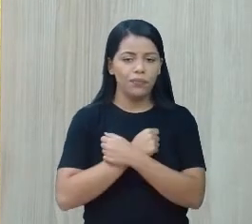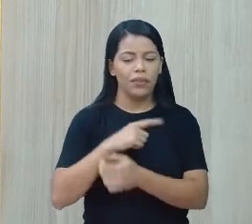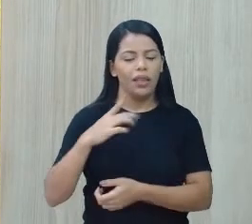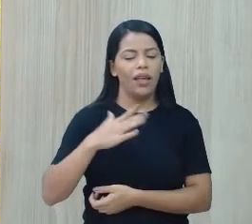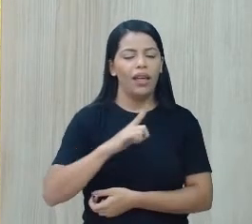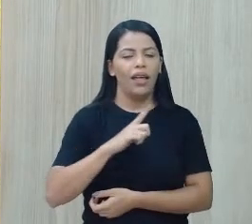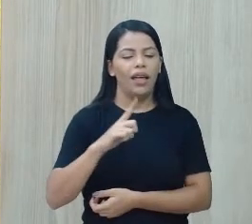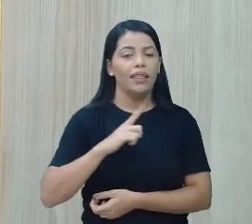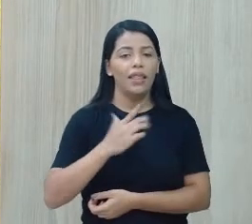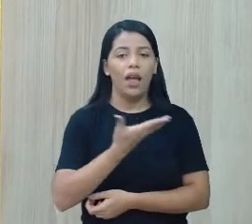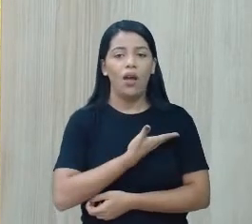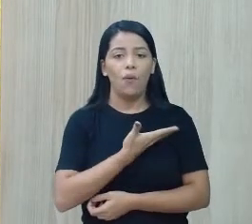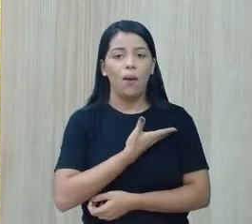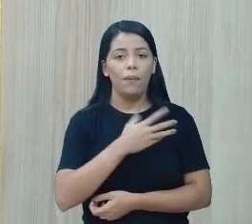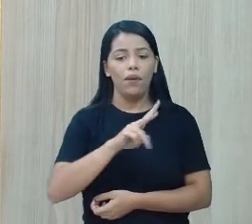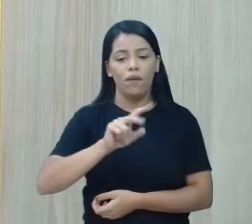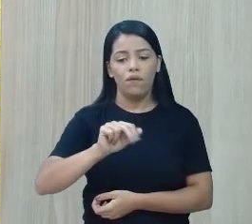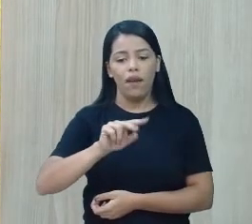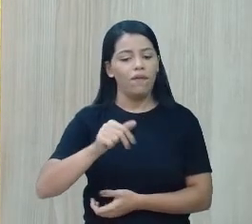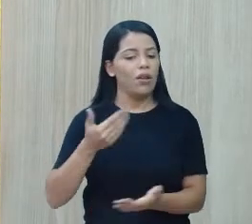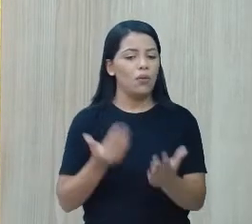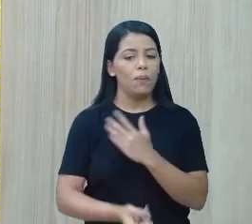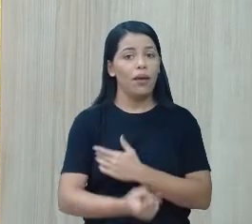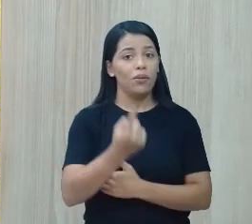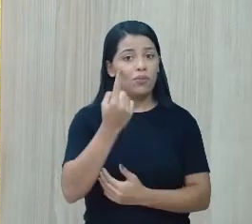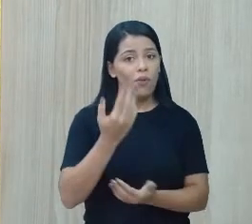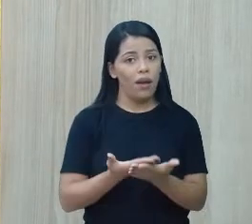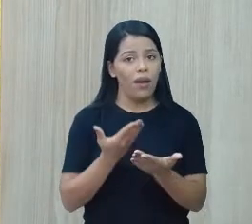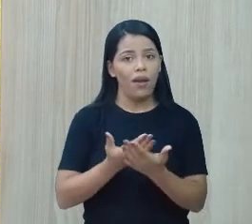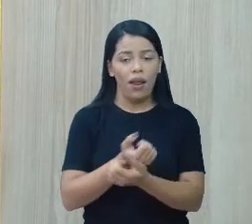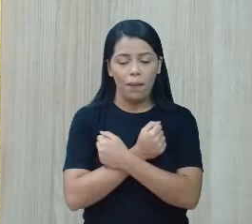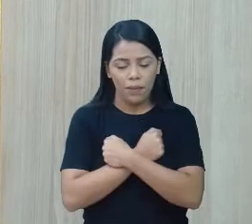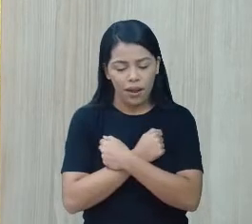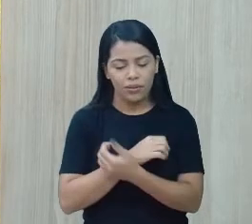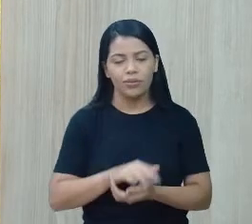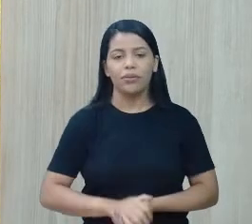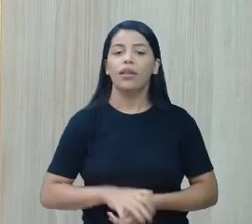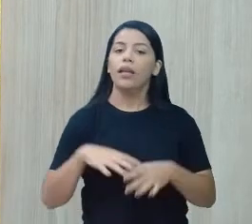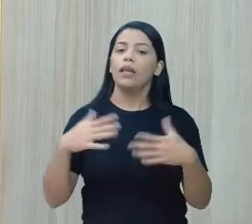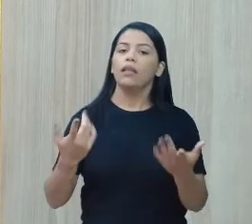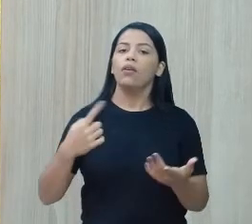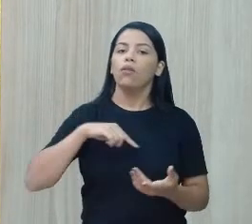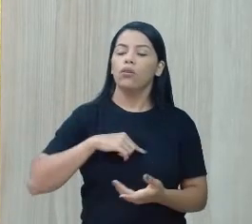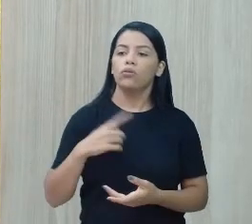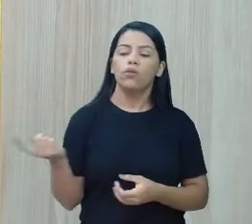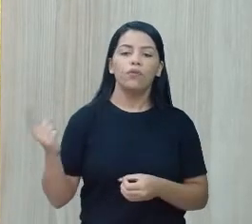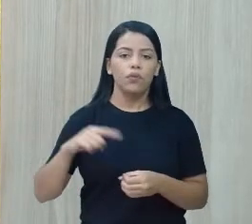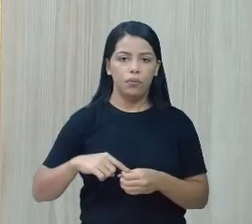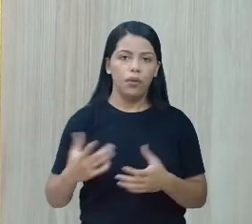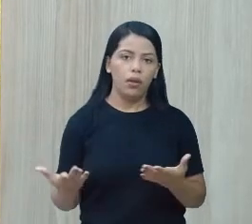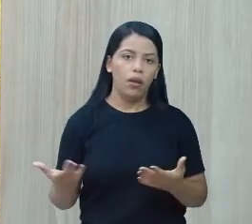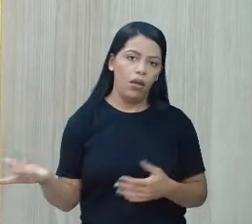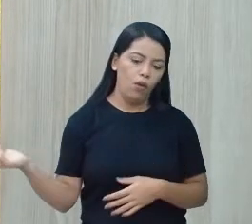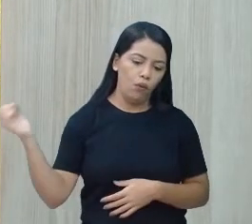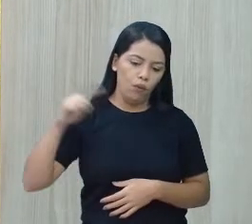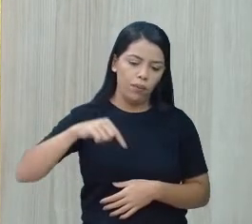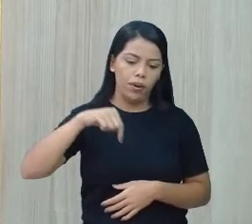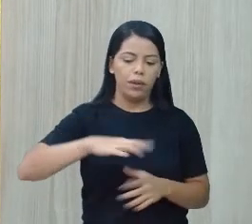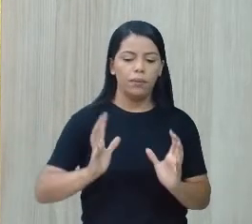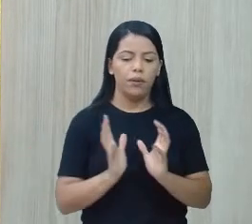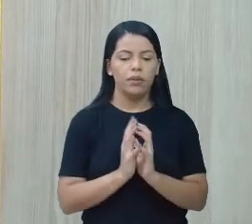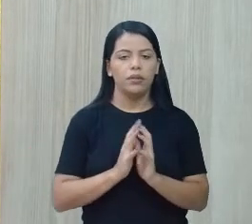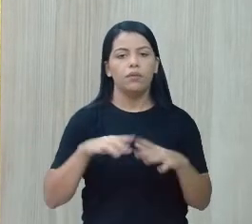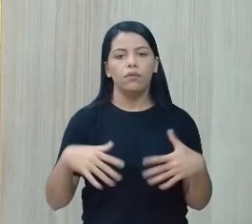Vavá não perde uma aula, Vavá. Forte abraço, Vavá. E aí, a gente comprava os selos, né? Então, cada